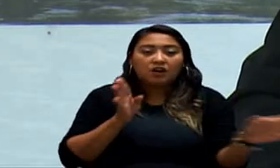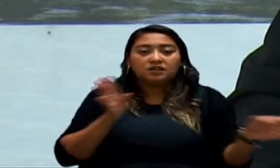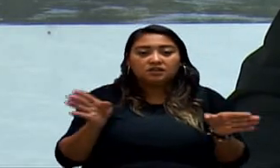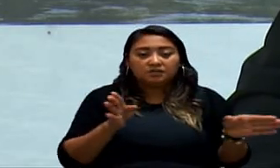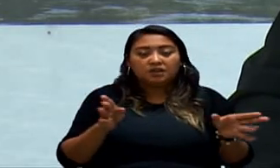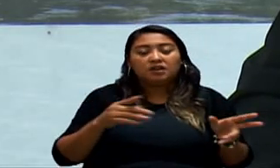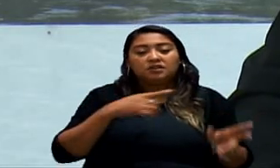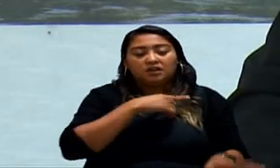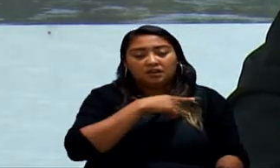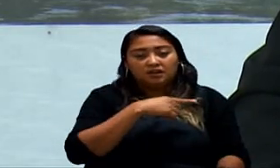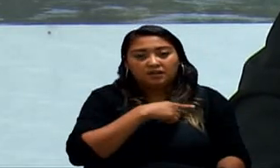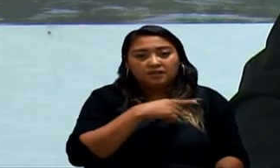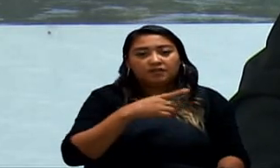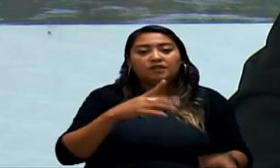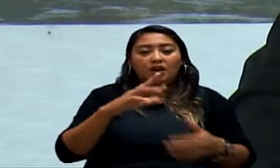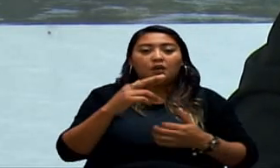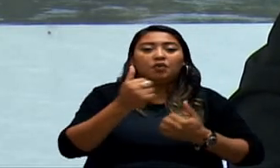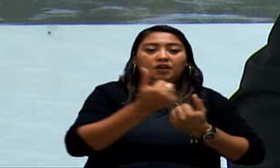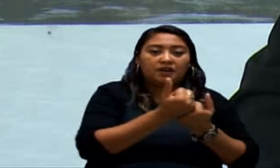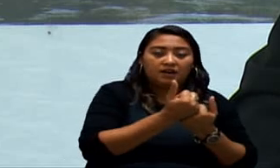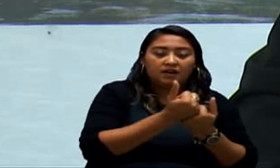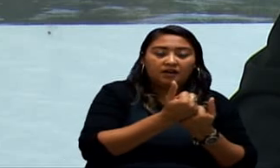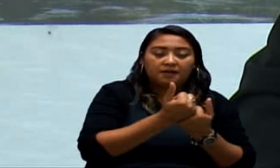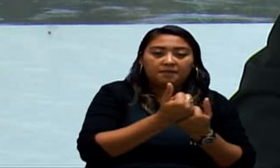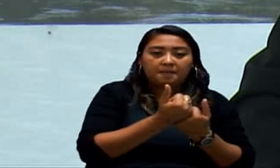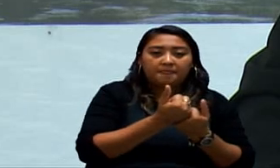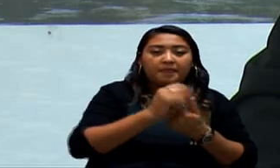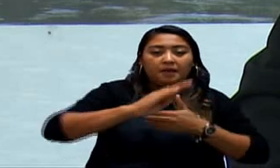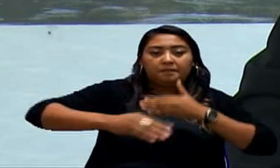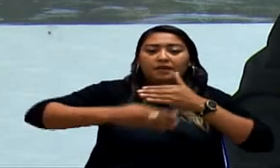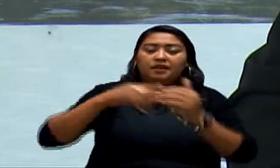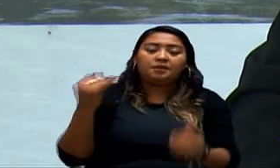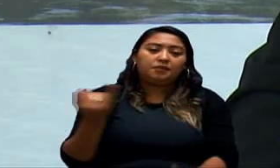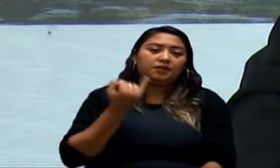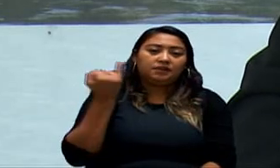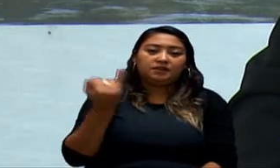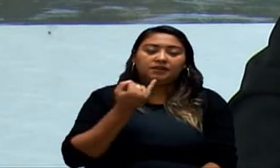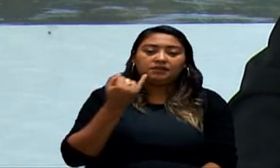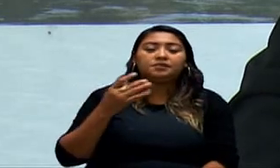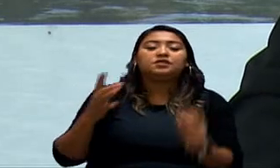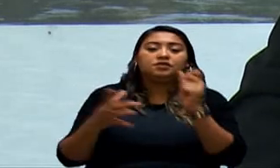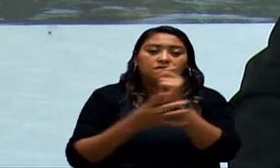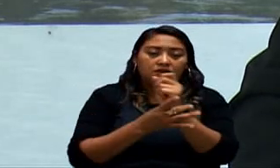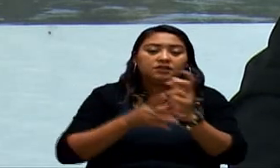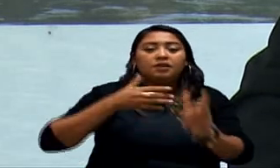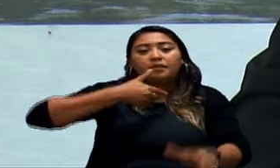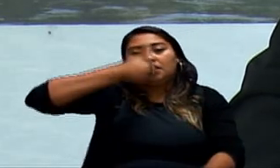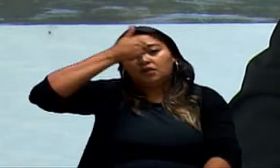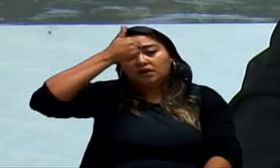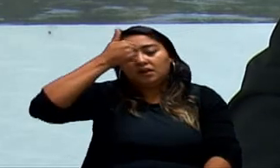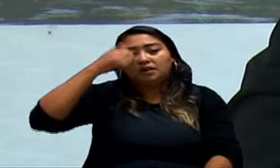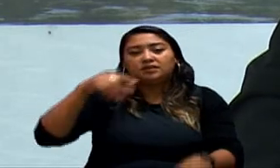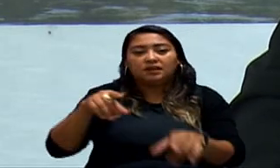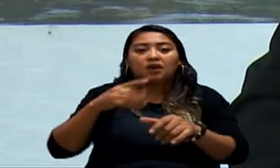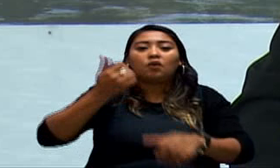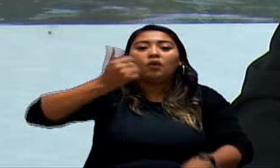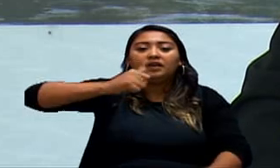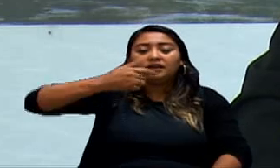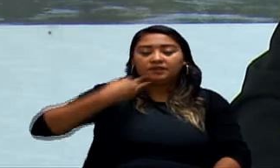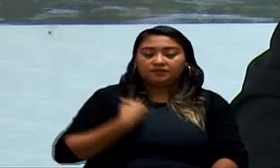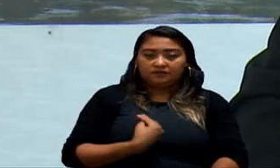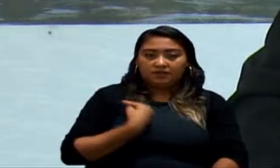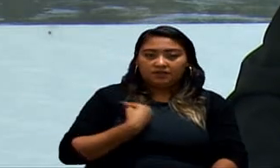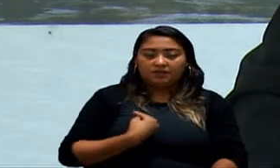sensibilidade que teve de nos apoiar com uma emenda tão importante para a segurança e para a melhora da qualidade de